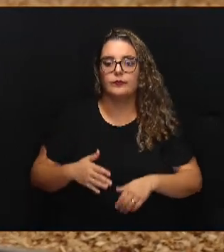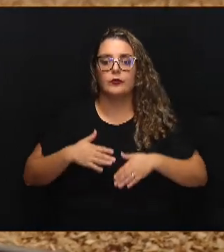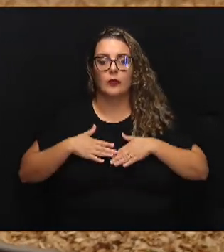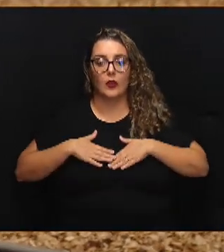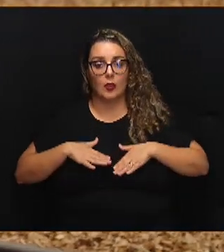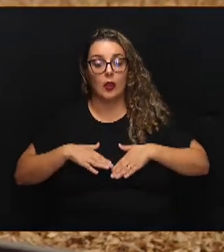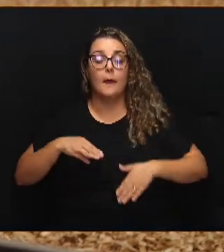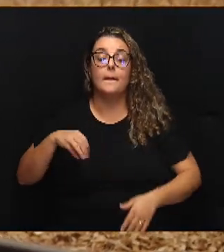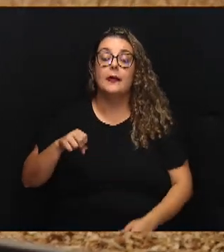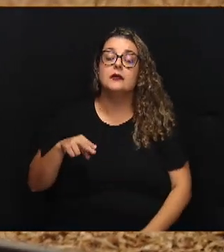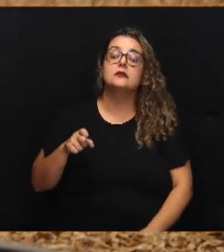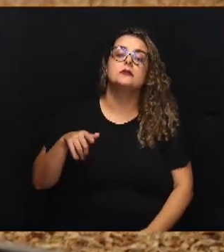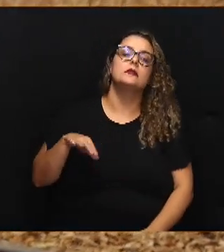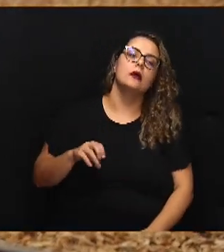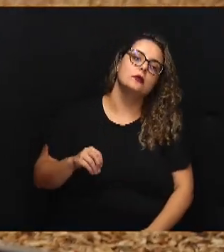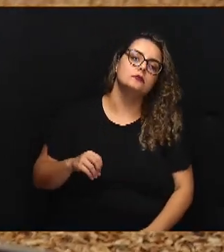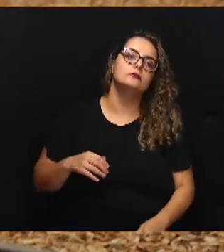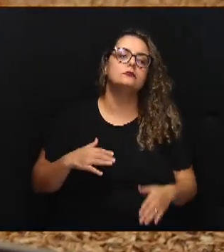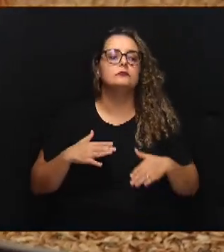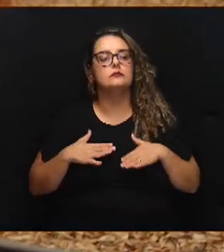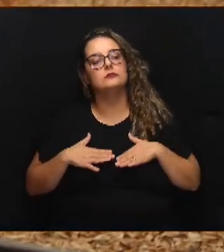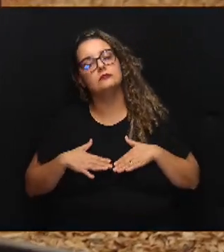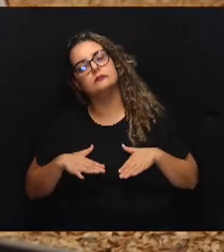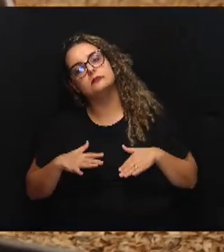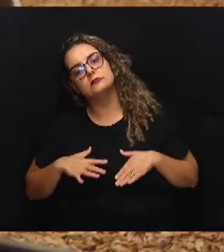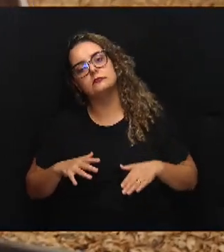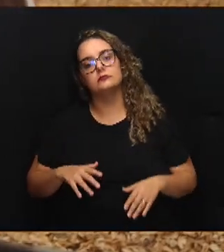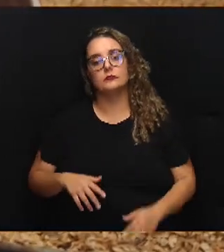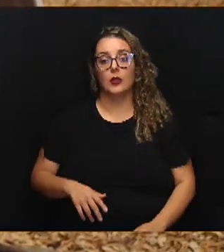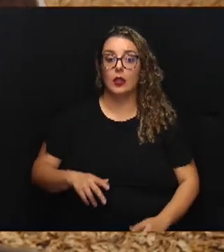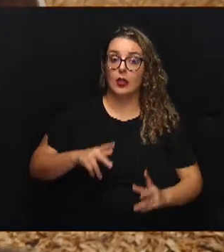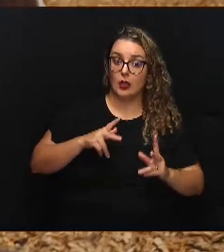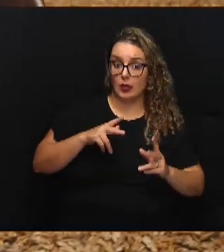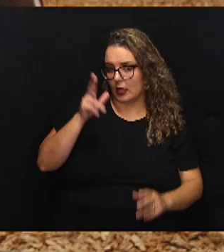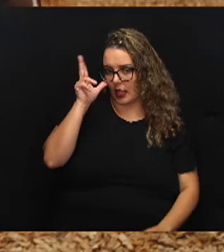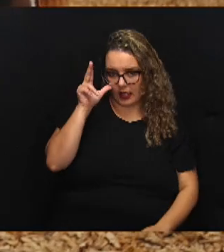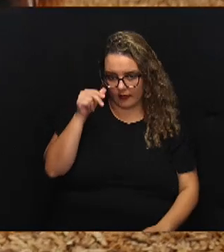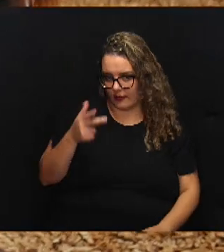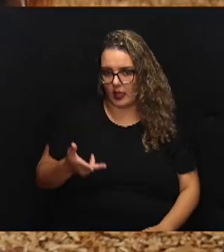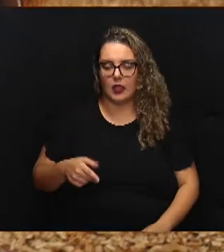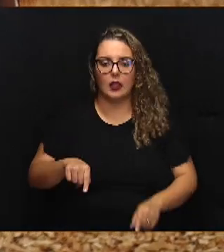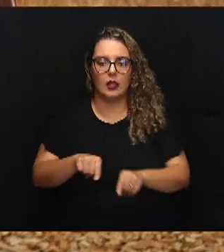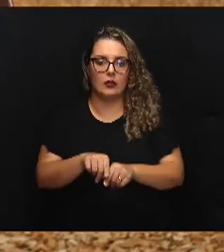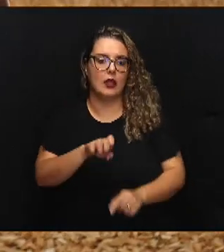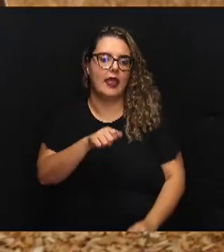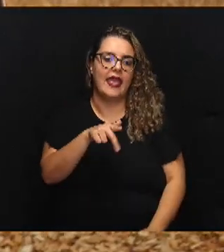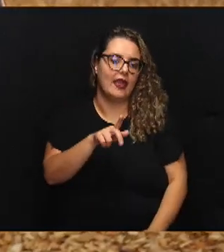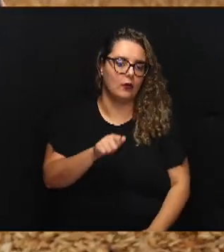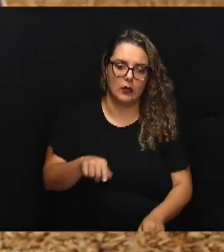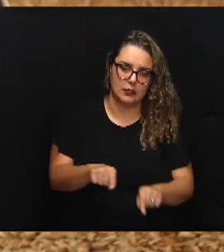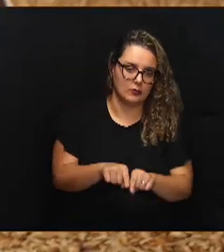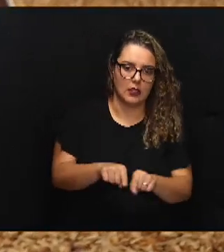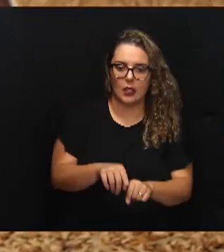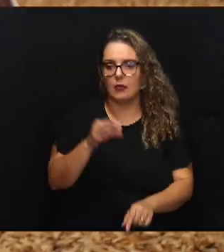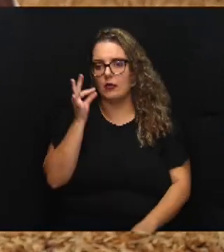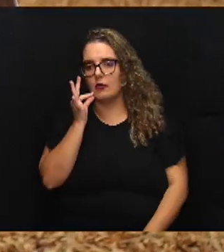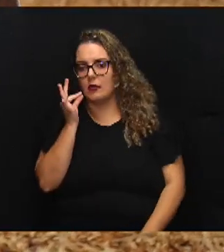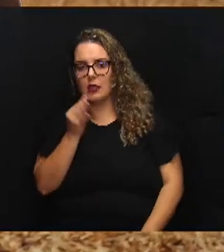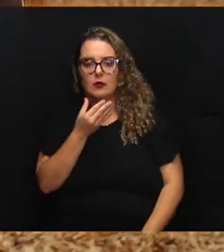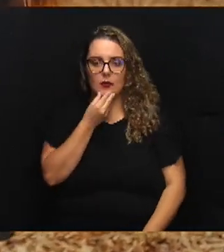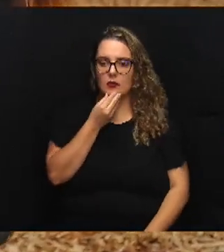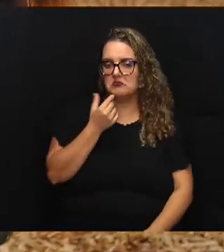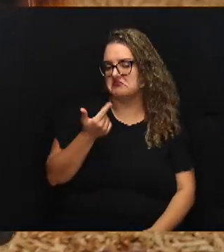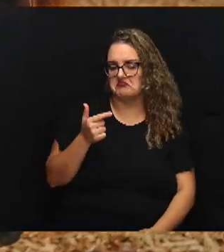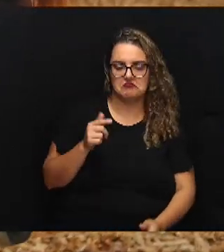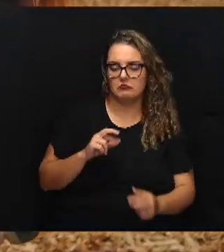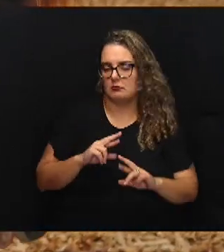falei para você. A gente usa tanto o cavalo como égua, não tem não tem contraindicação